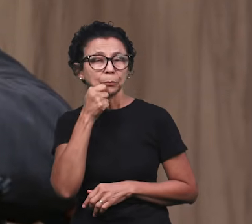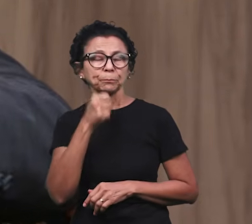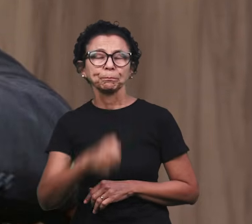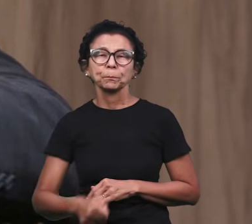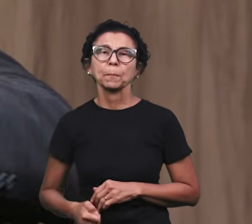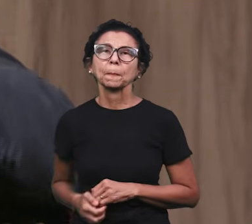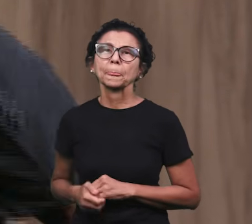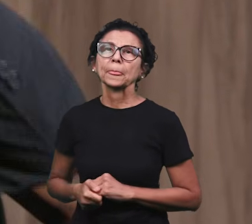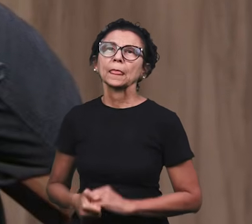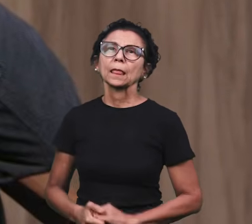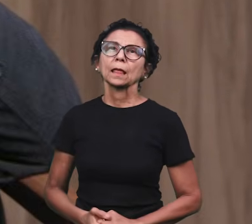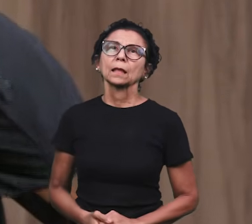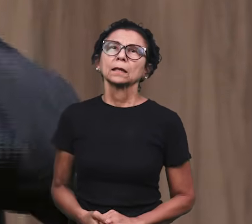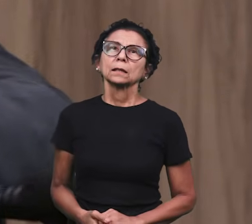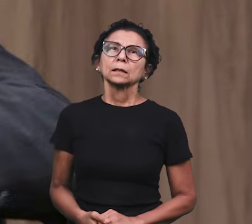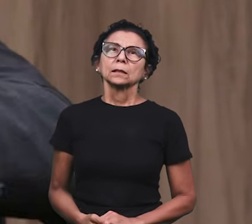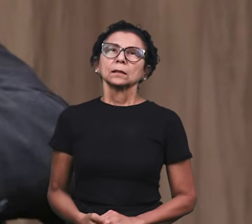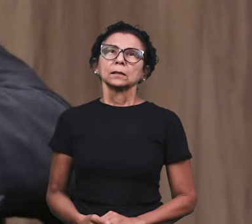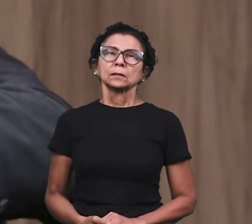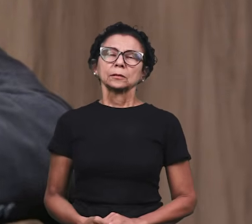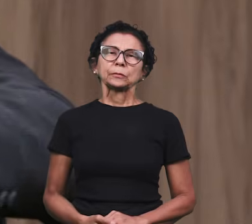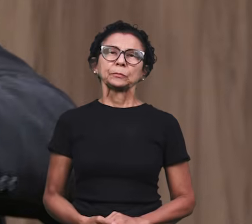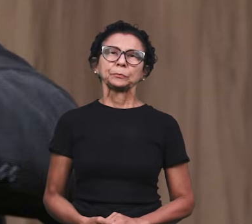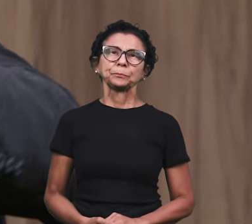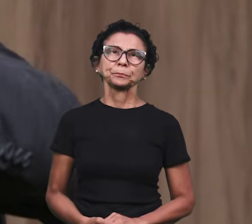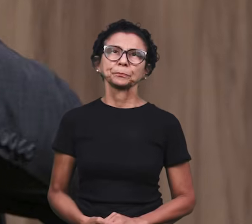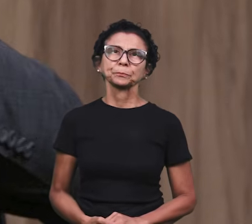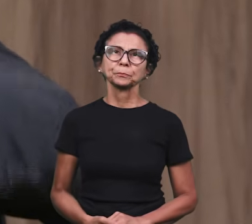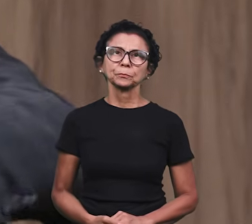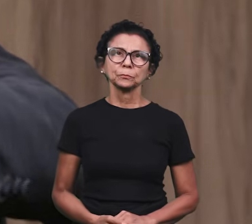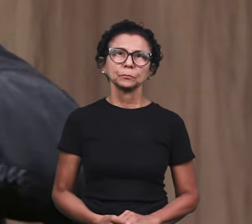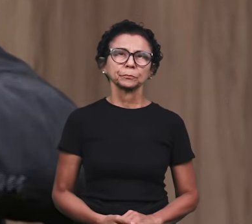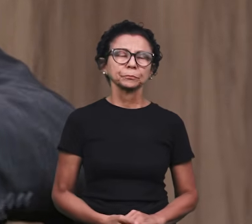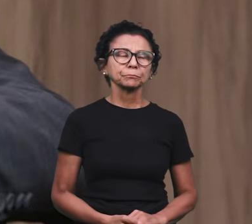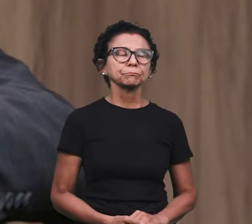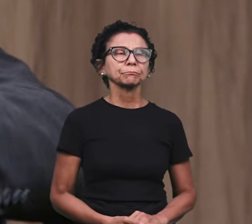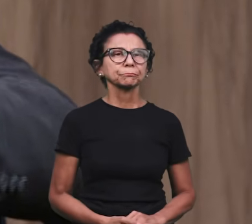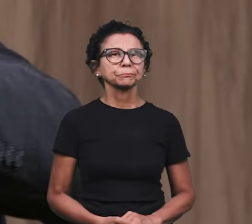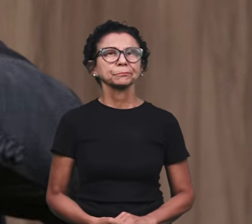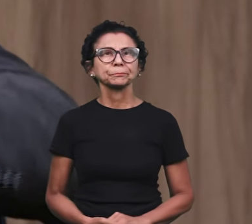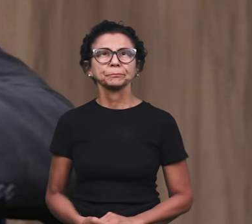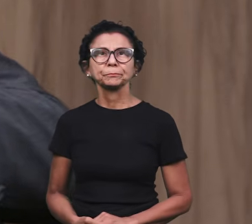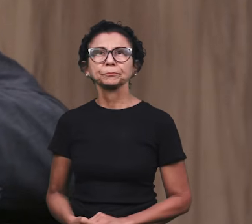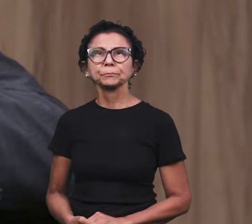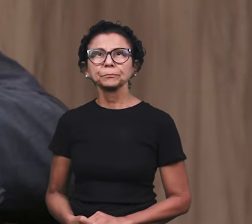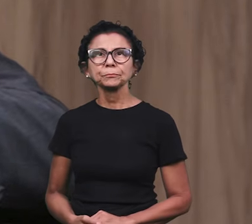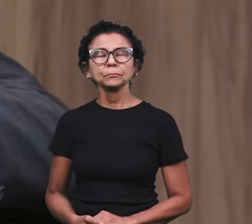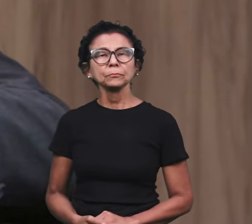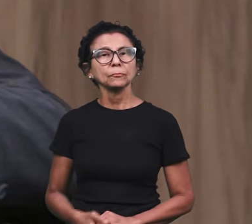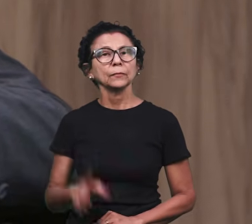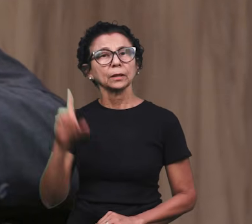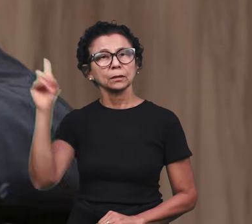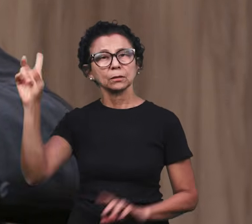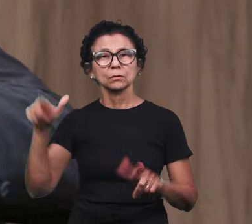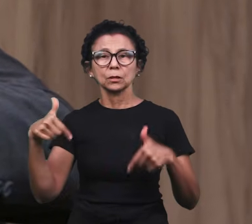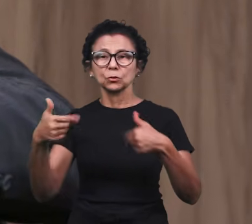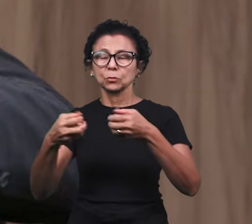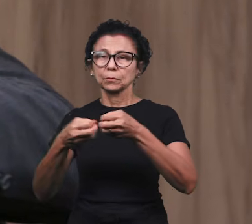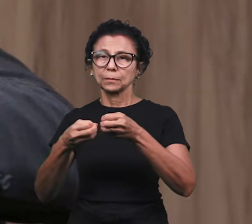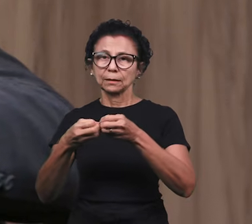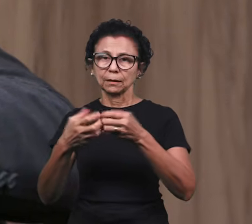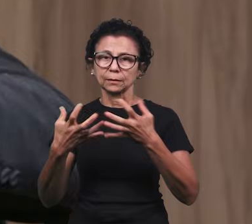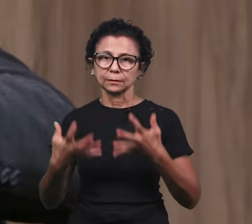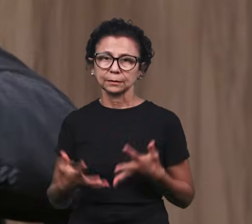isso para reforçar que isso é, mais uma vez, uma operação de milagre do Senhor. Quando